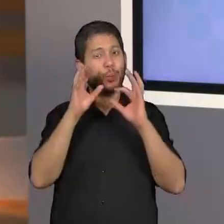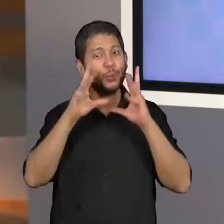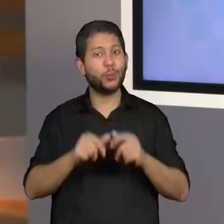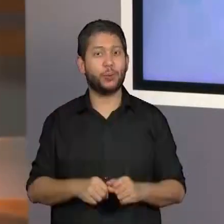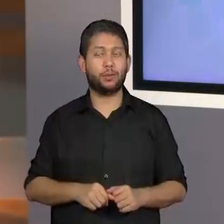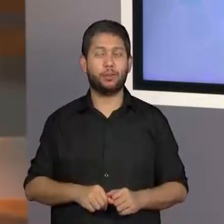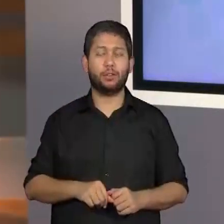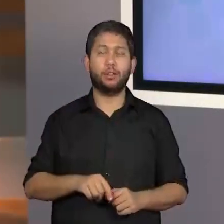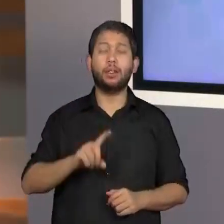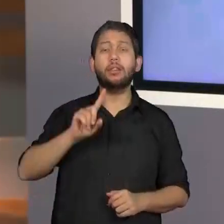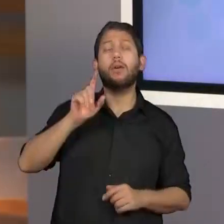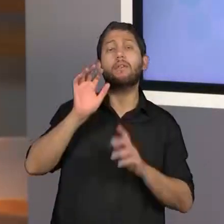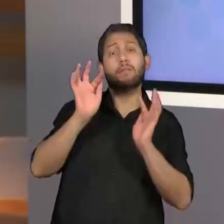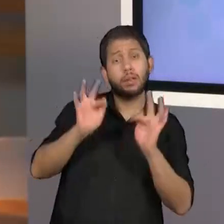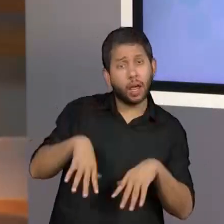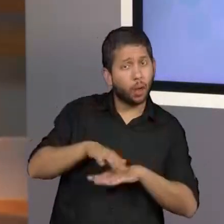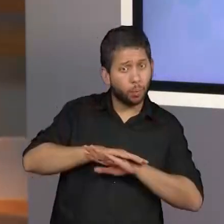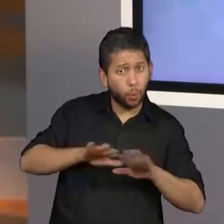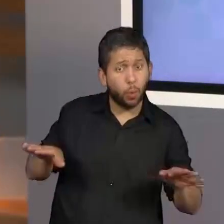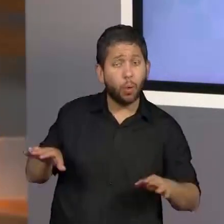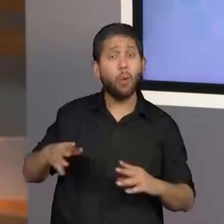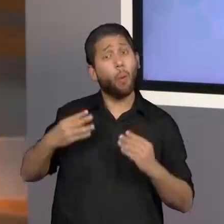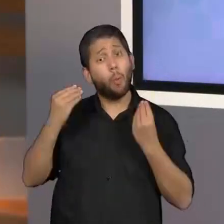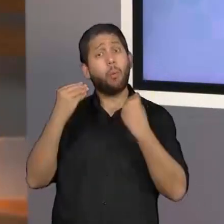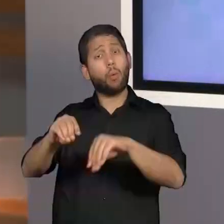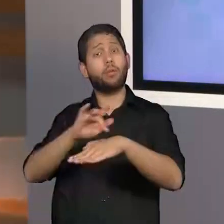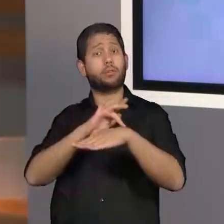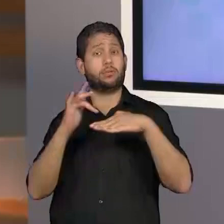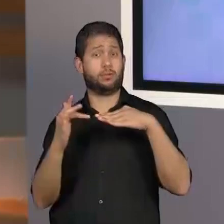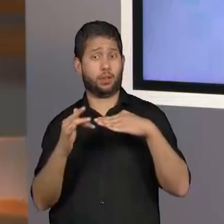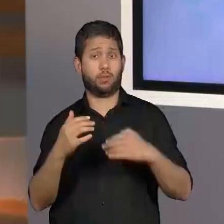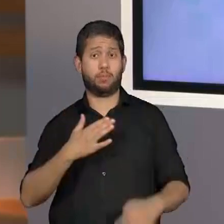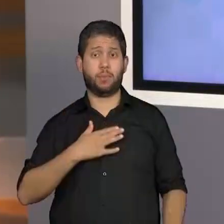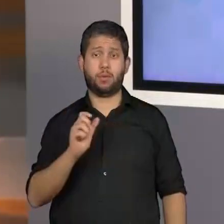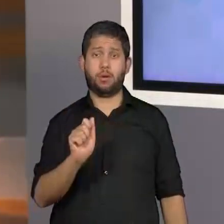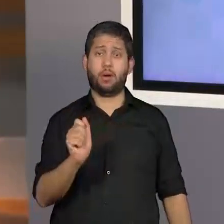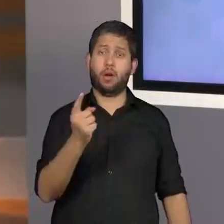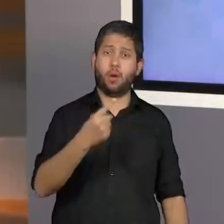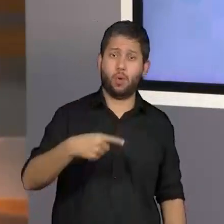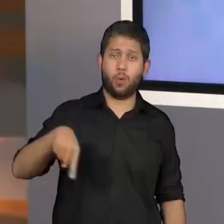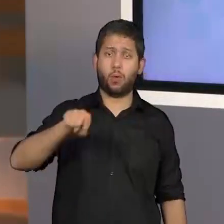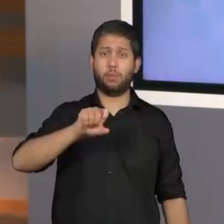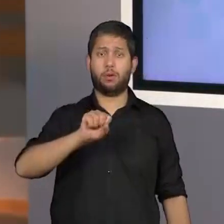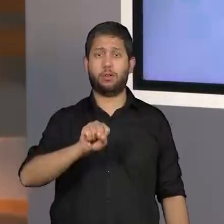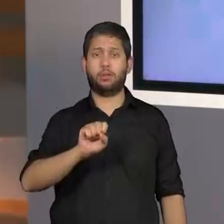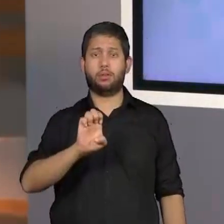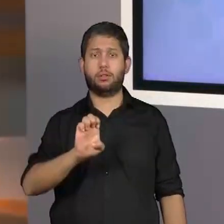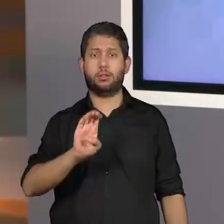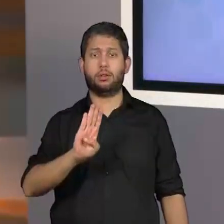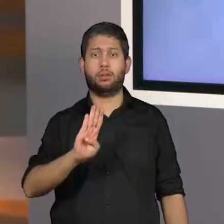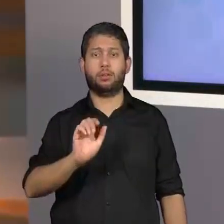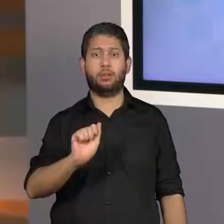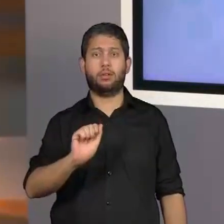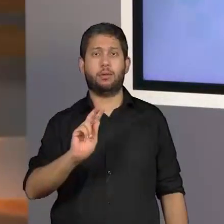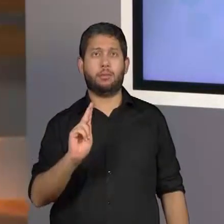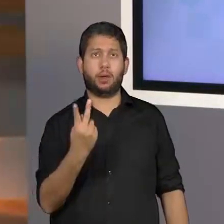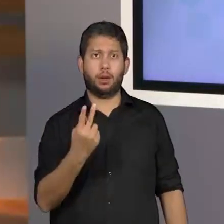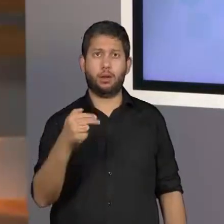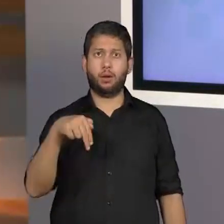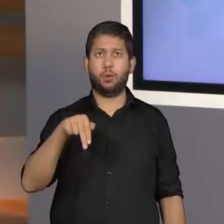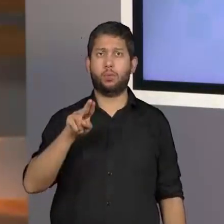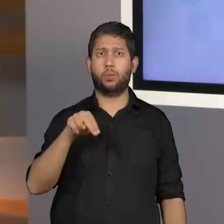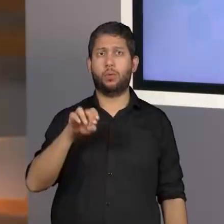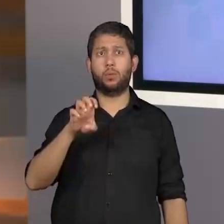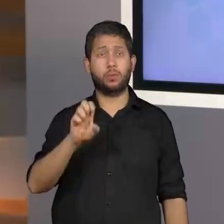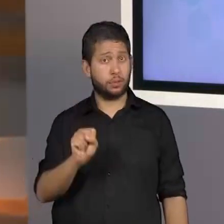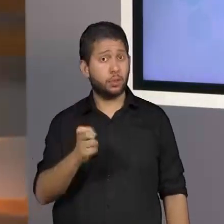aí da aula pra gente aí pelas redes sociais também. Eu estou @sebanunes e vou amar saber aí os feedbacks de vocês, se vocês